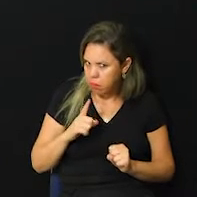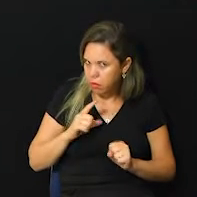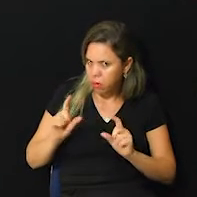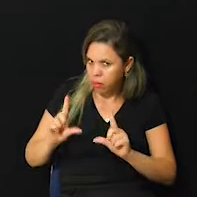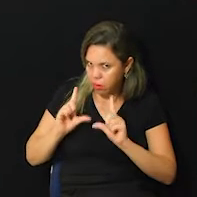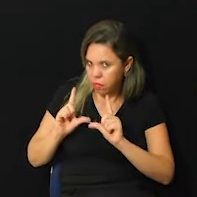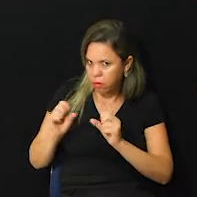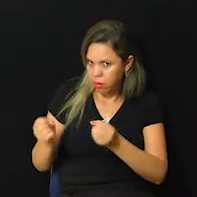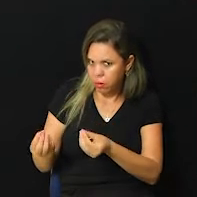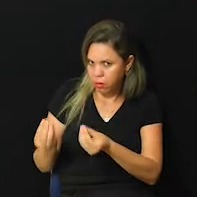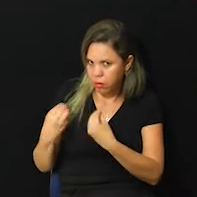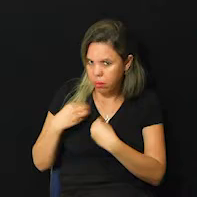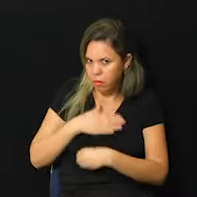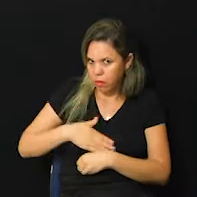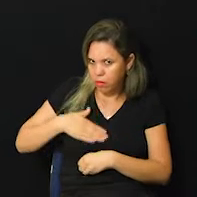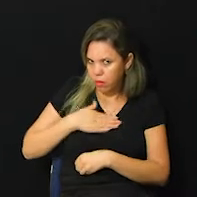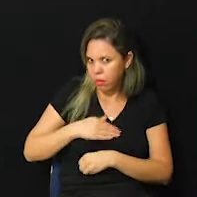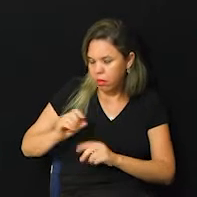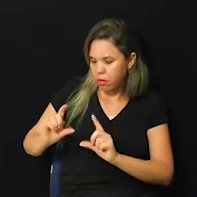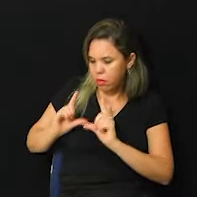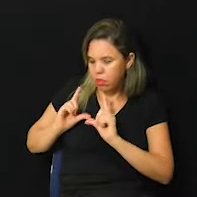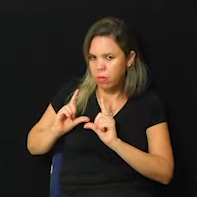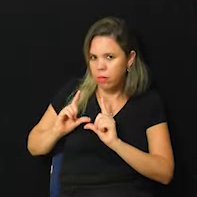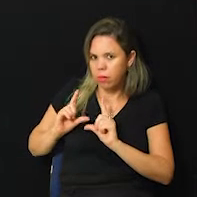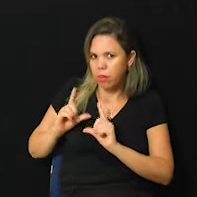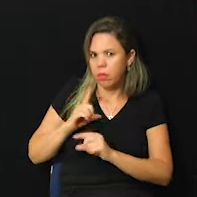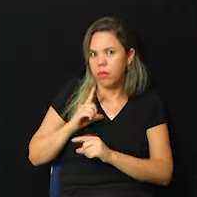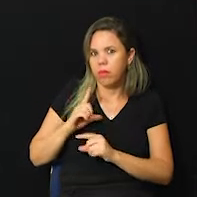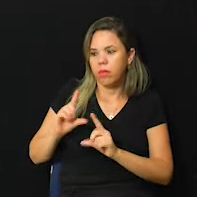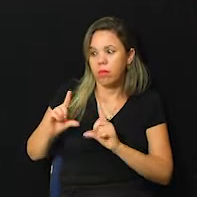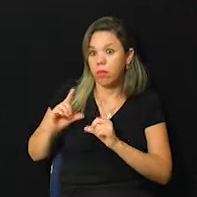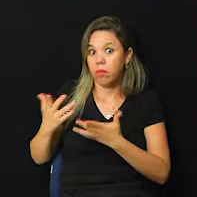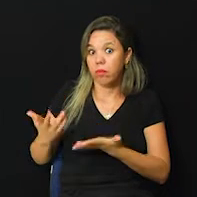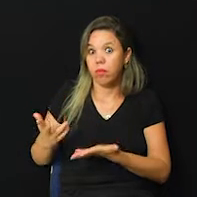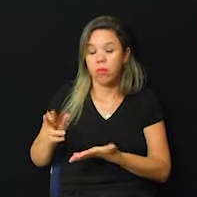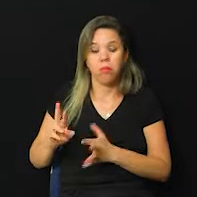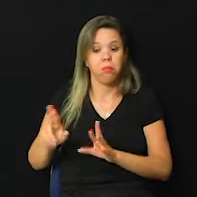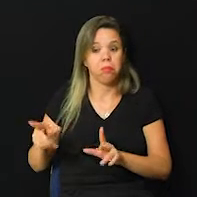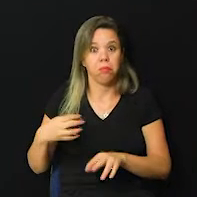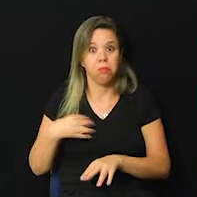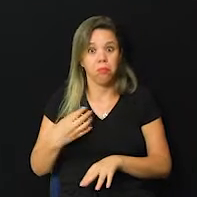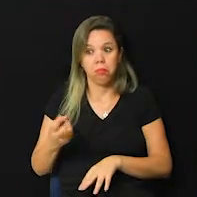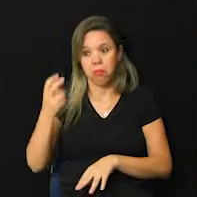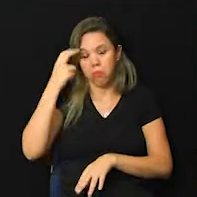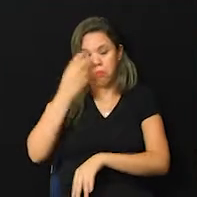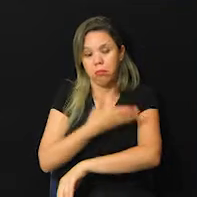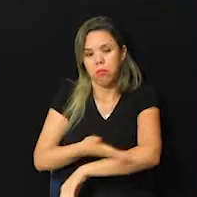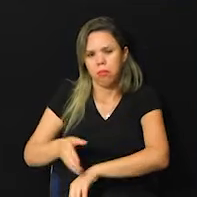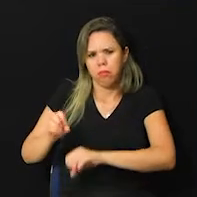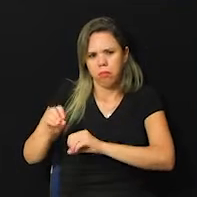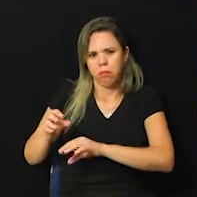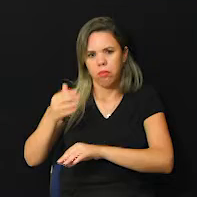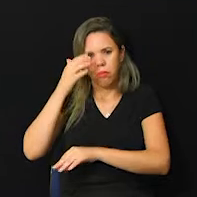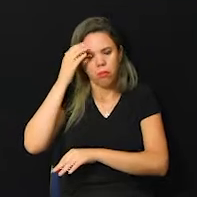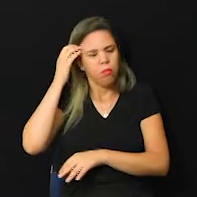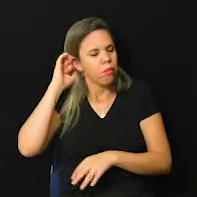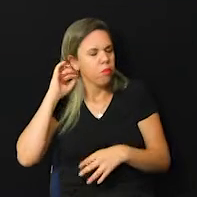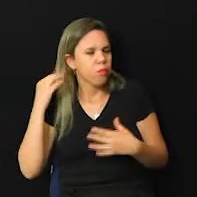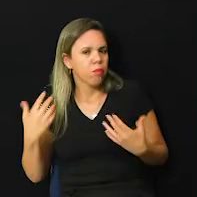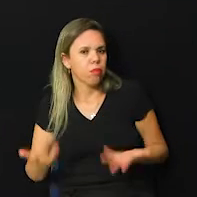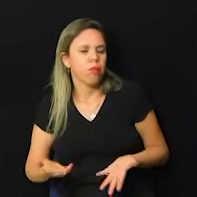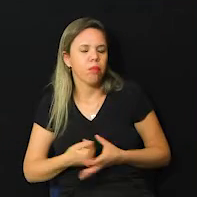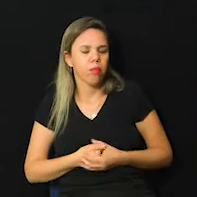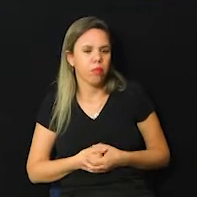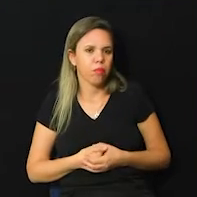ter um papel eu gostaria de ter um papel então aquele tem muita essa cultura da educação sabe